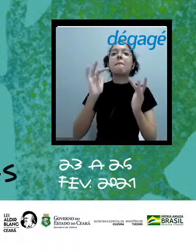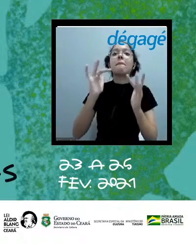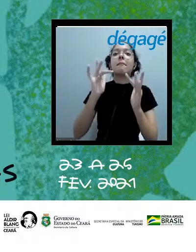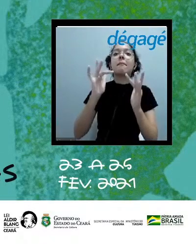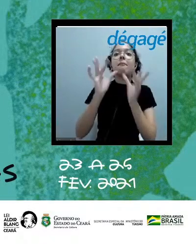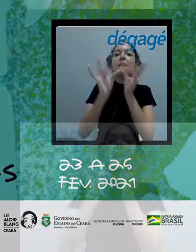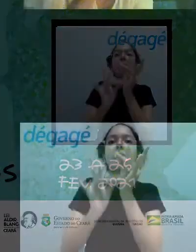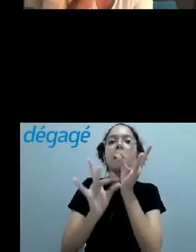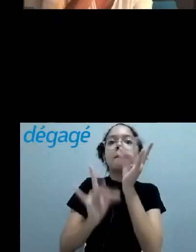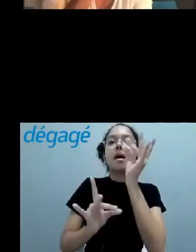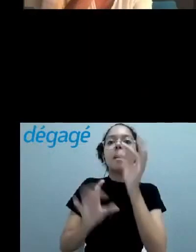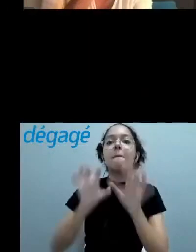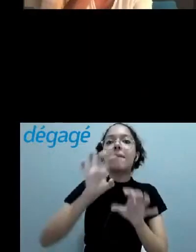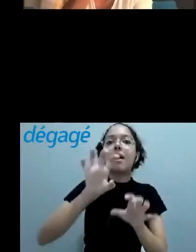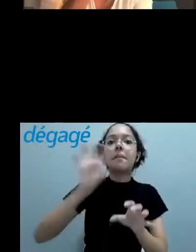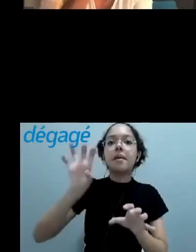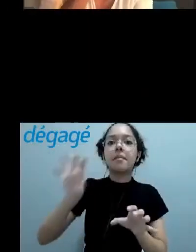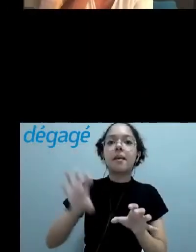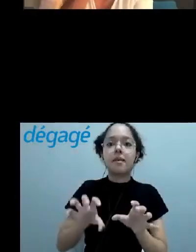nesse sentido.